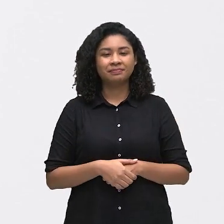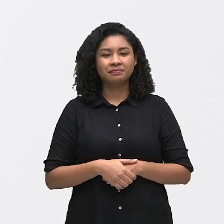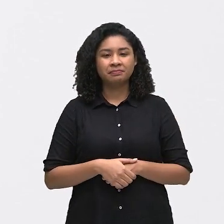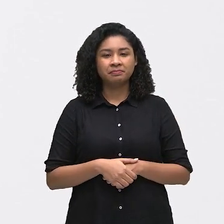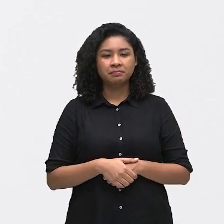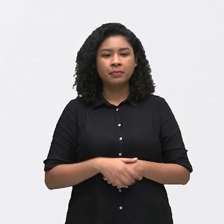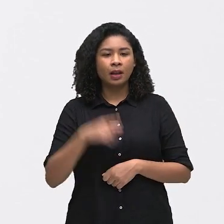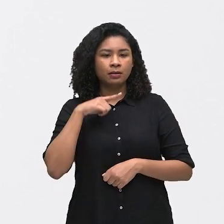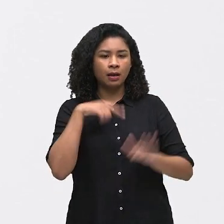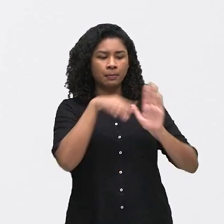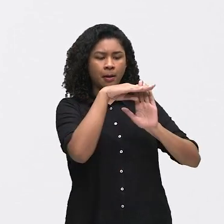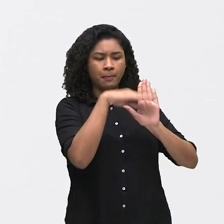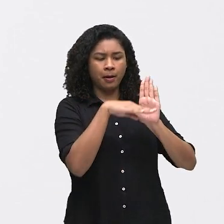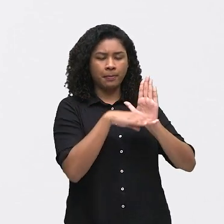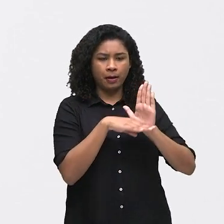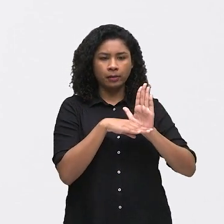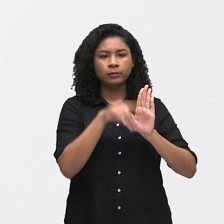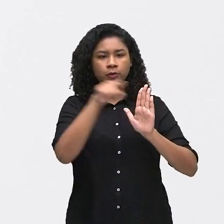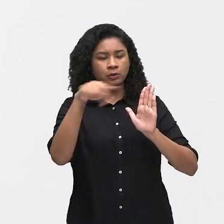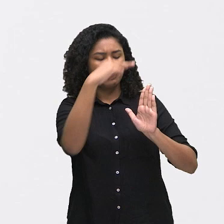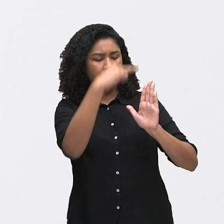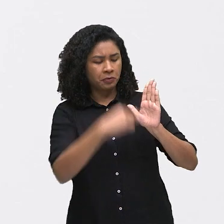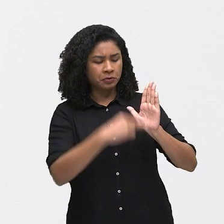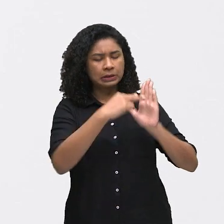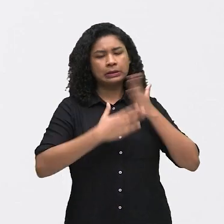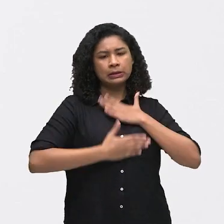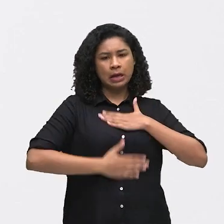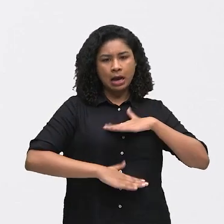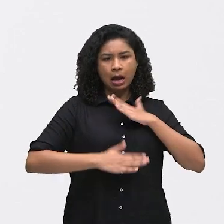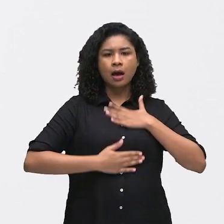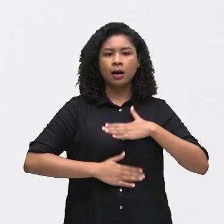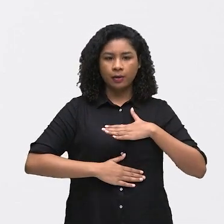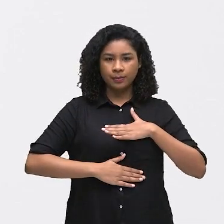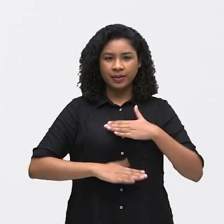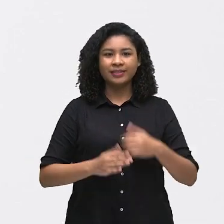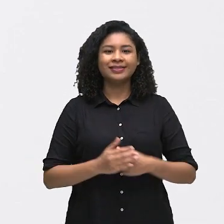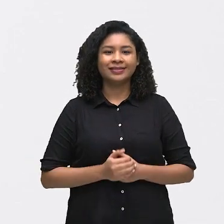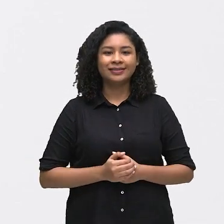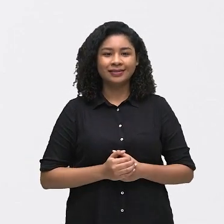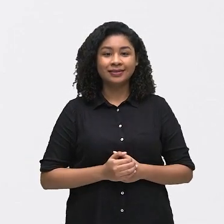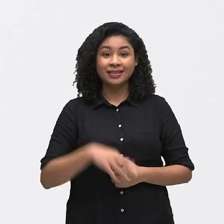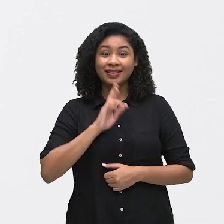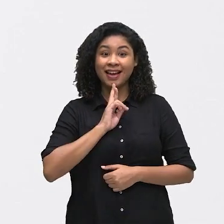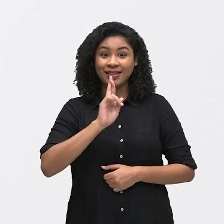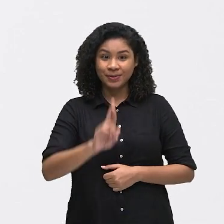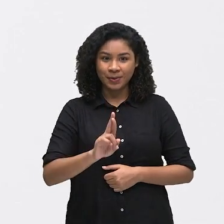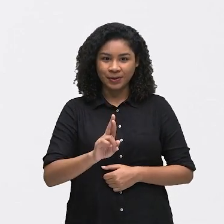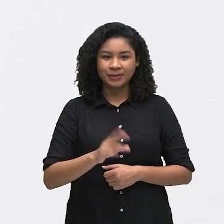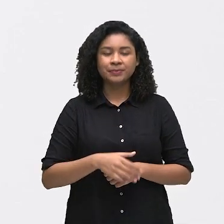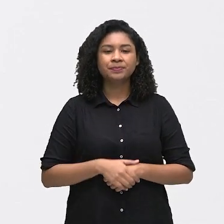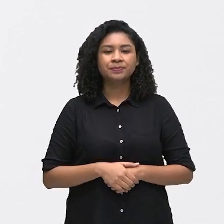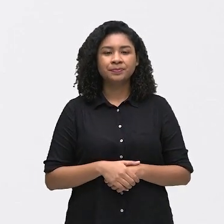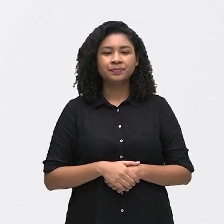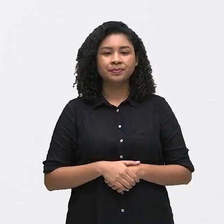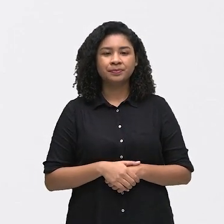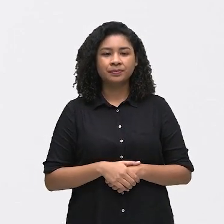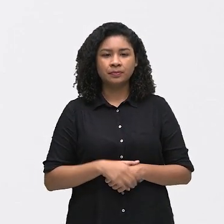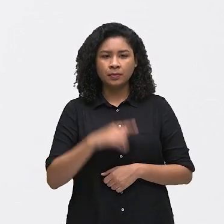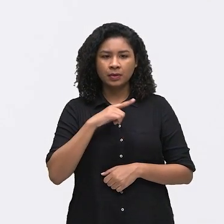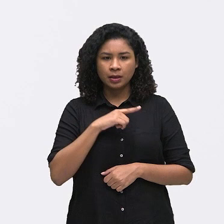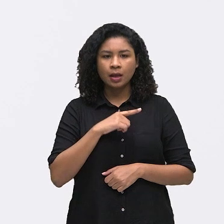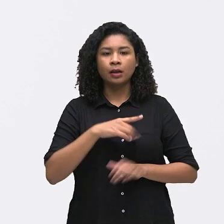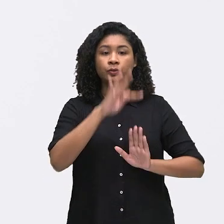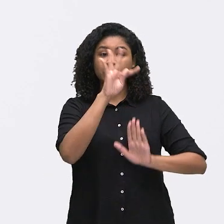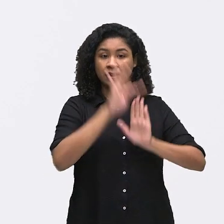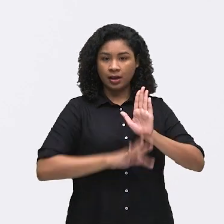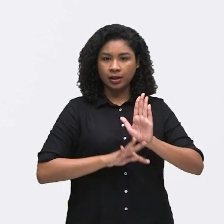5 alternativas aqui, leia cada uma delas e faça as duas atividades. Seguindo, nós temos um texto